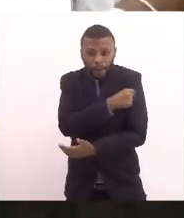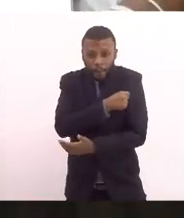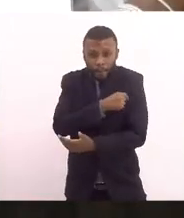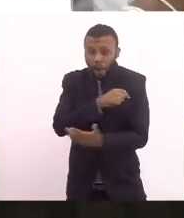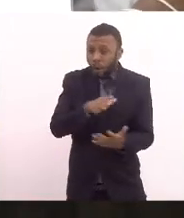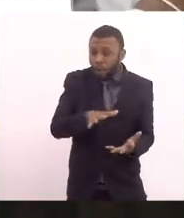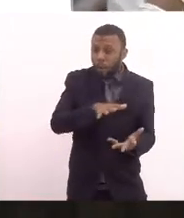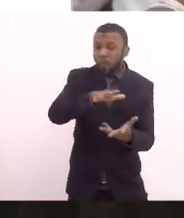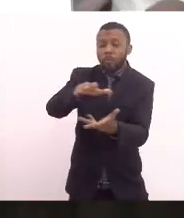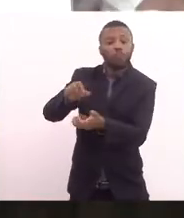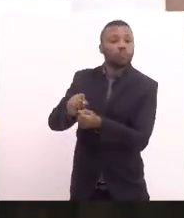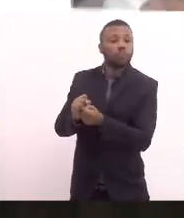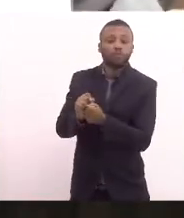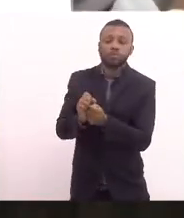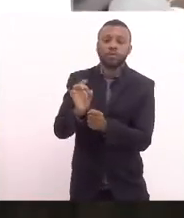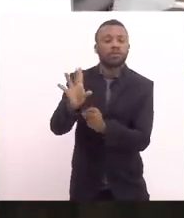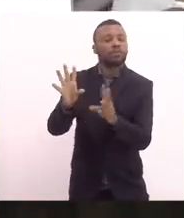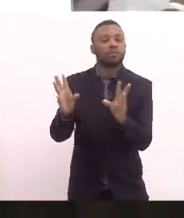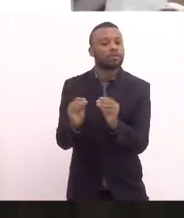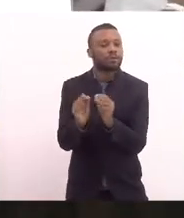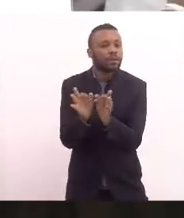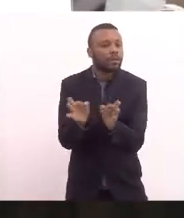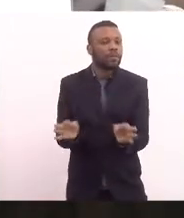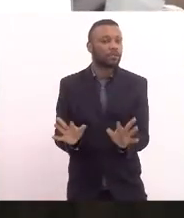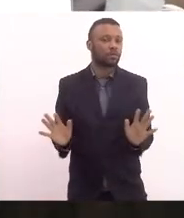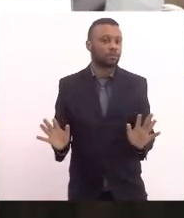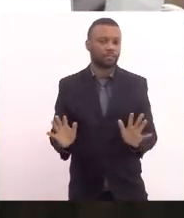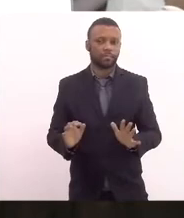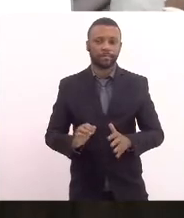isso. Então,